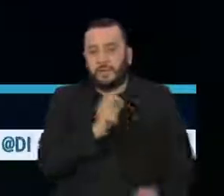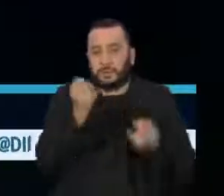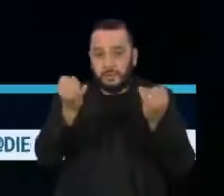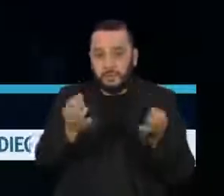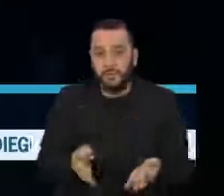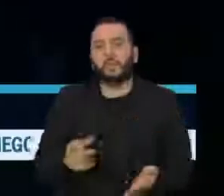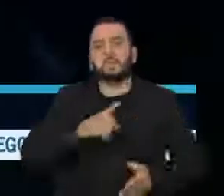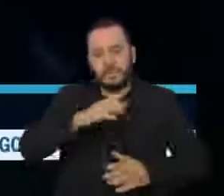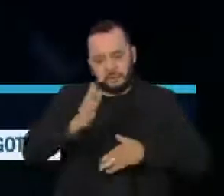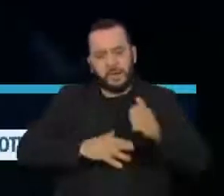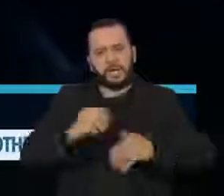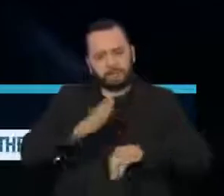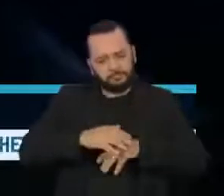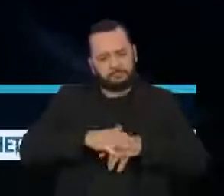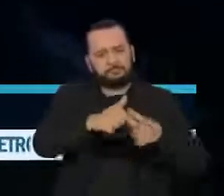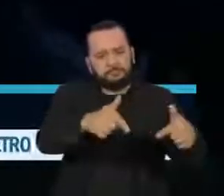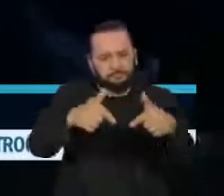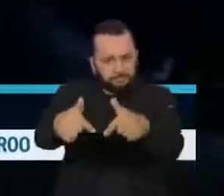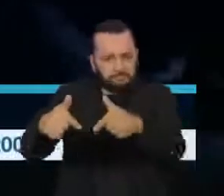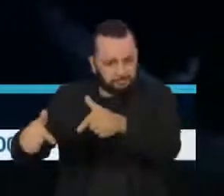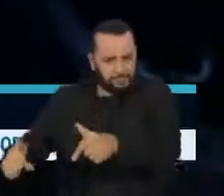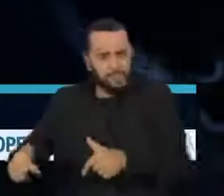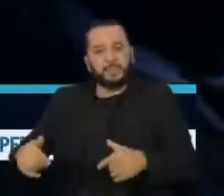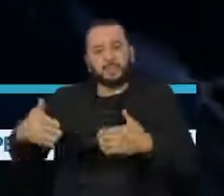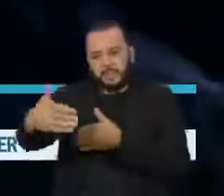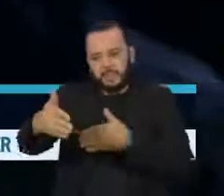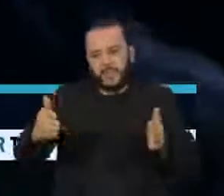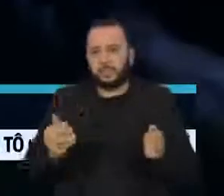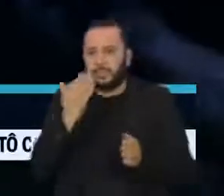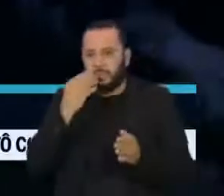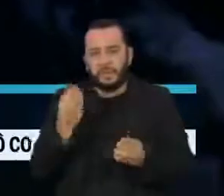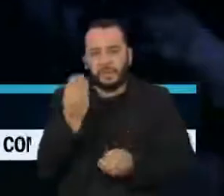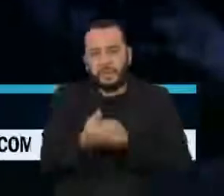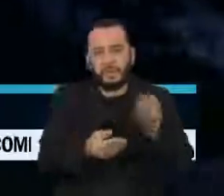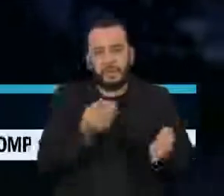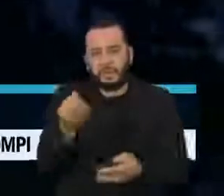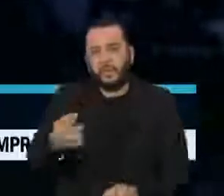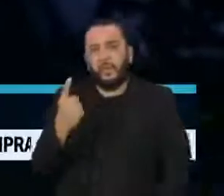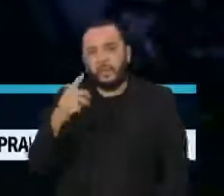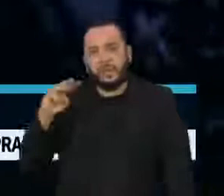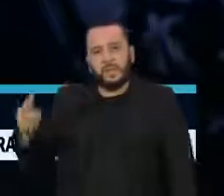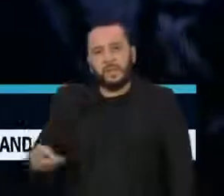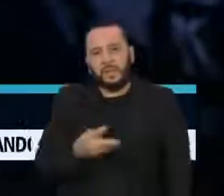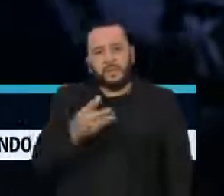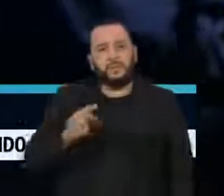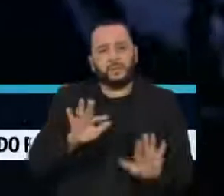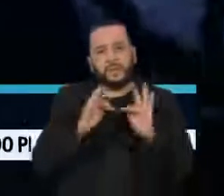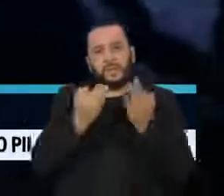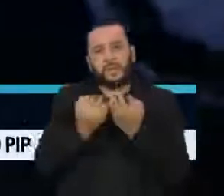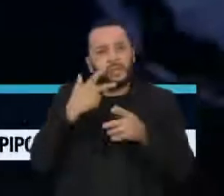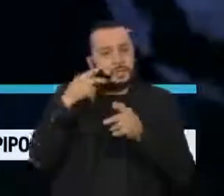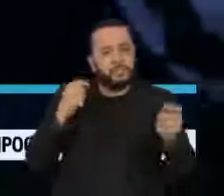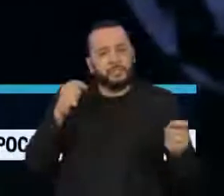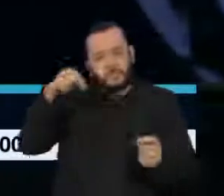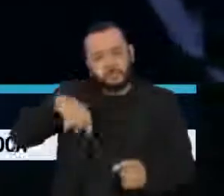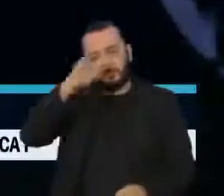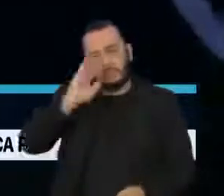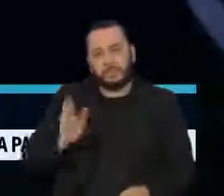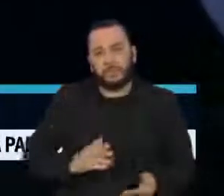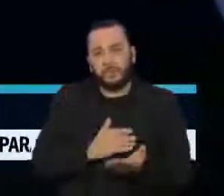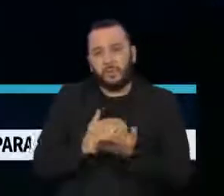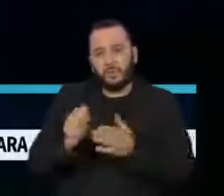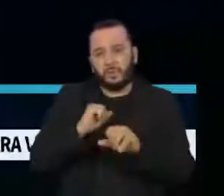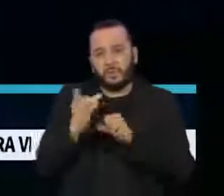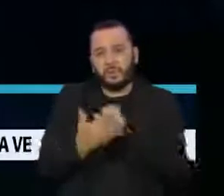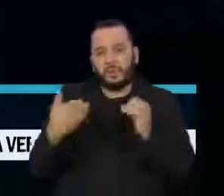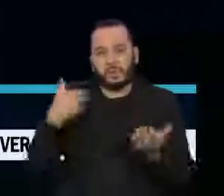medidas práticas, como a entrega de mais de 1 milhão de cestas básicas a famílias indígenas de todo o país desde o início da pandemia. Segundo